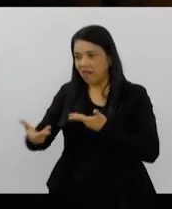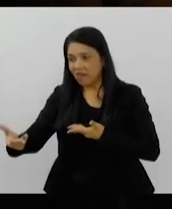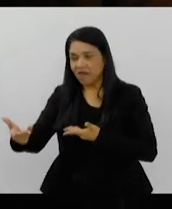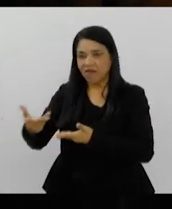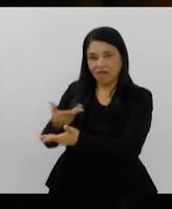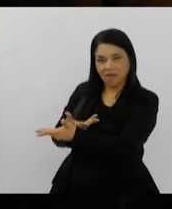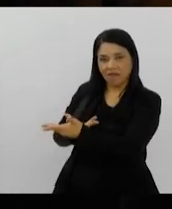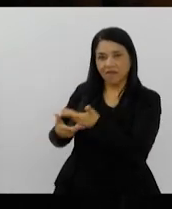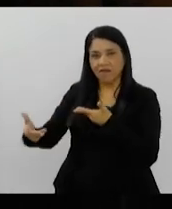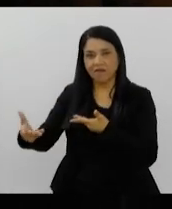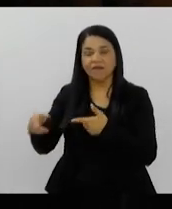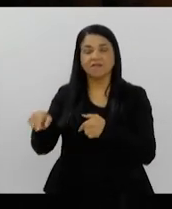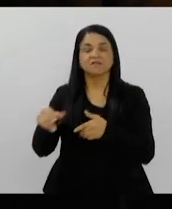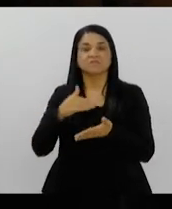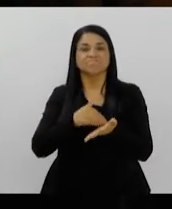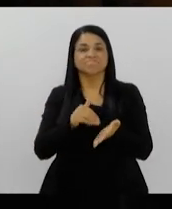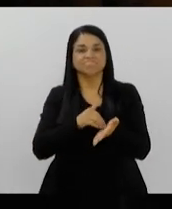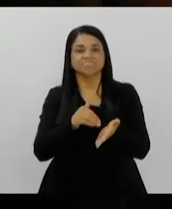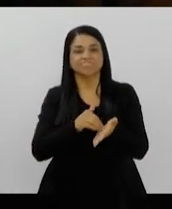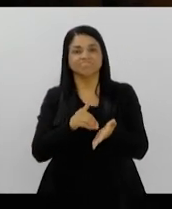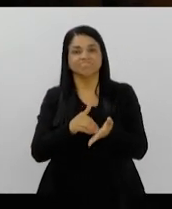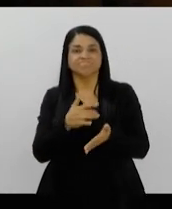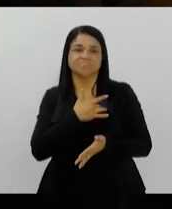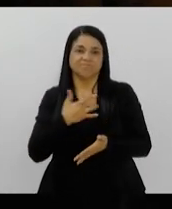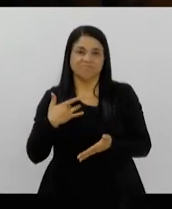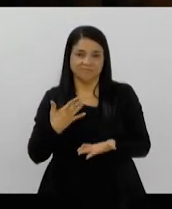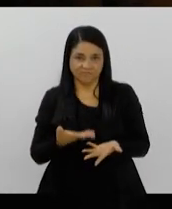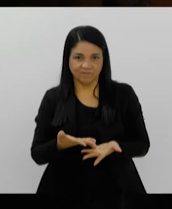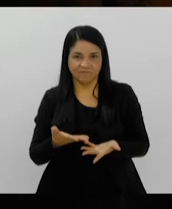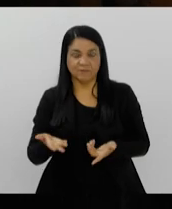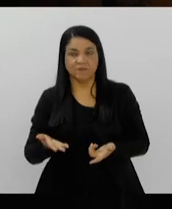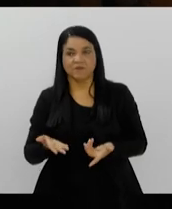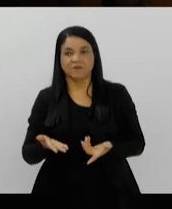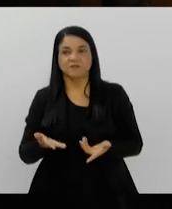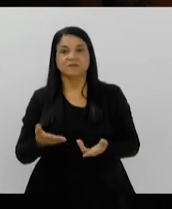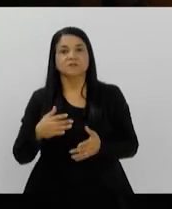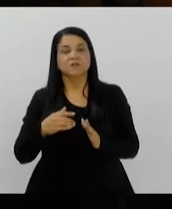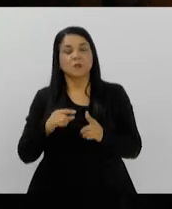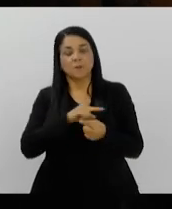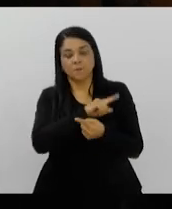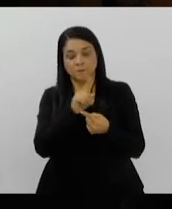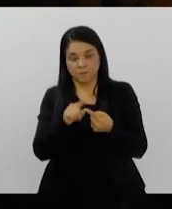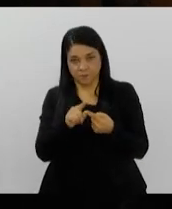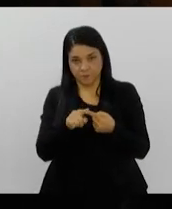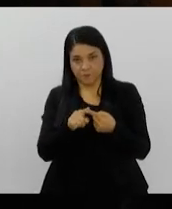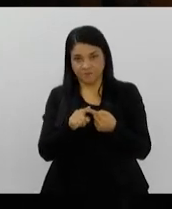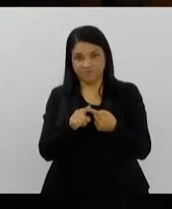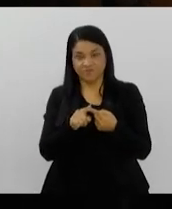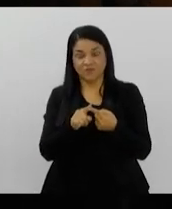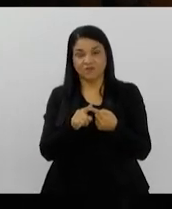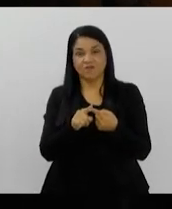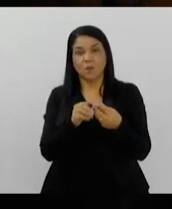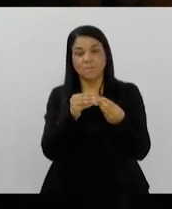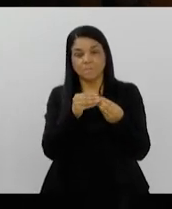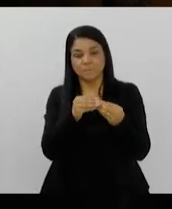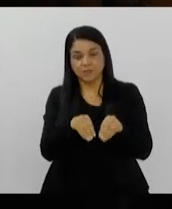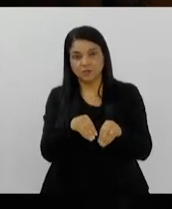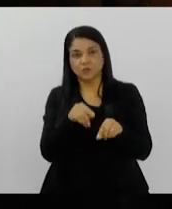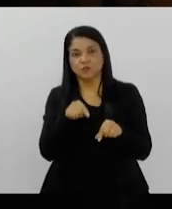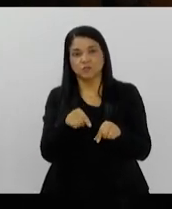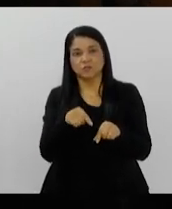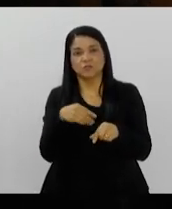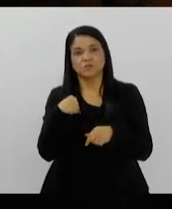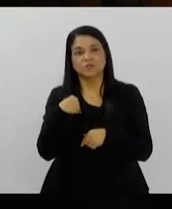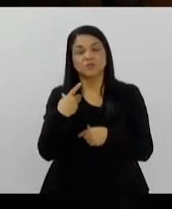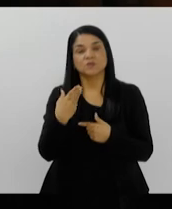que se transformou a Secretaria de Estado de Saúde. Então, esse é o primeiro aspecto que eu queria destacar, que é o fracasso na indução de